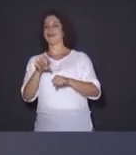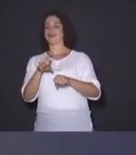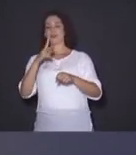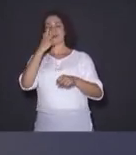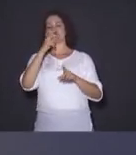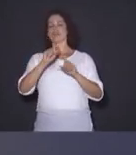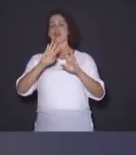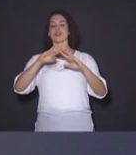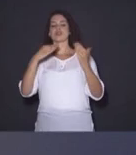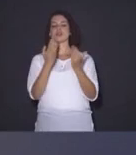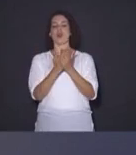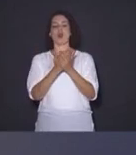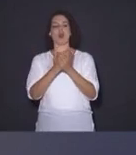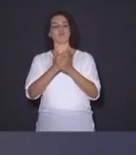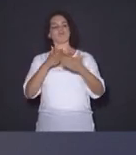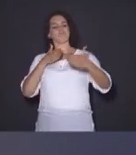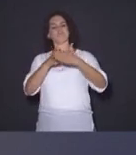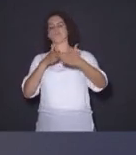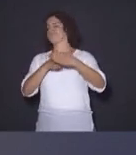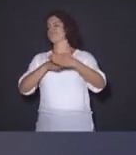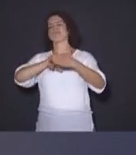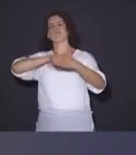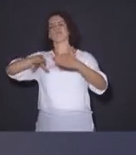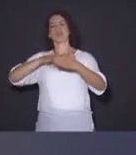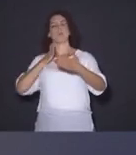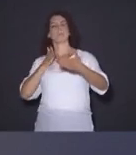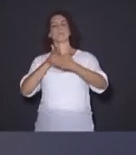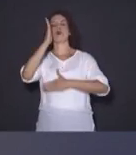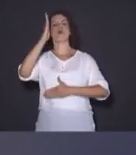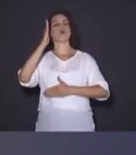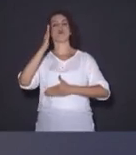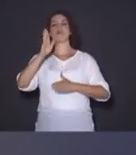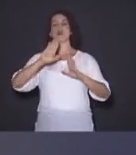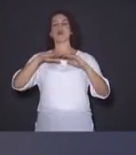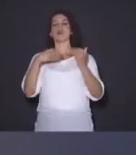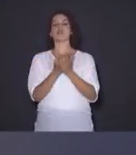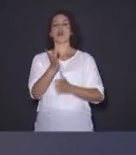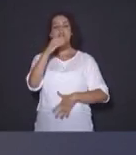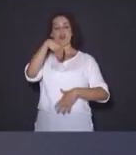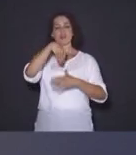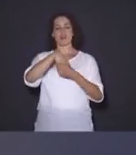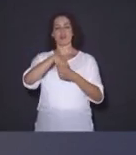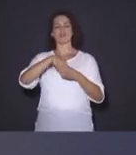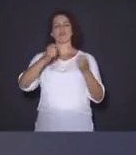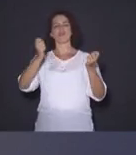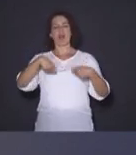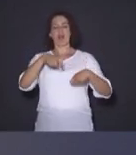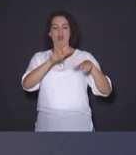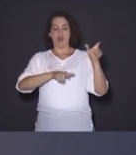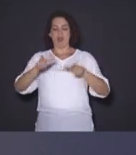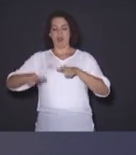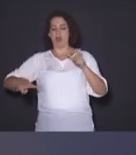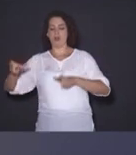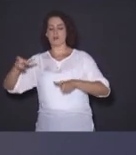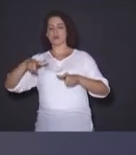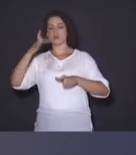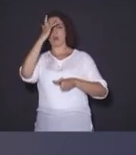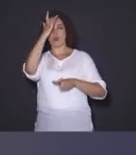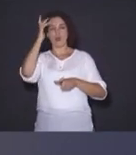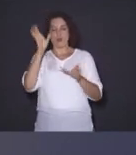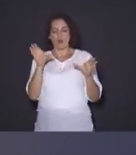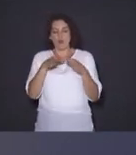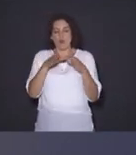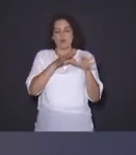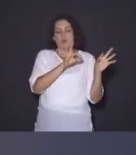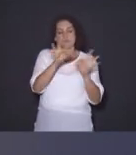e de fato criaram em cada uma das escolas a escola que cada um dos meninos de cada um dos meninos individualmente e